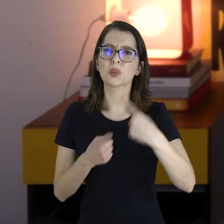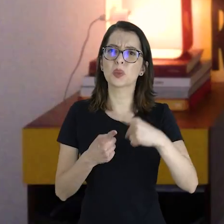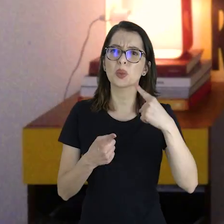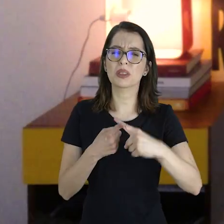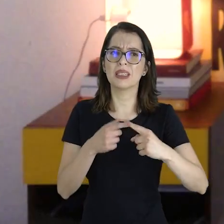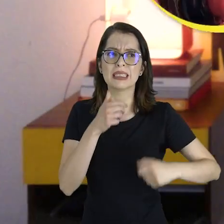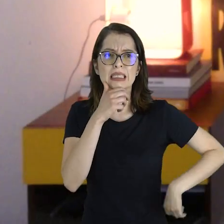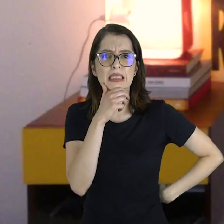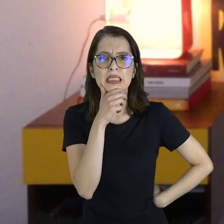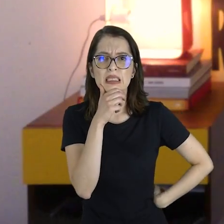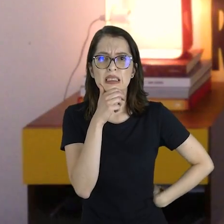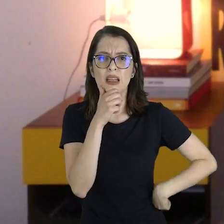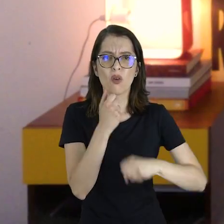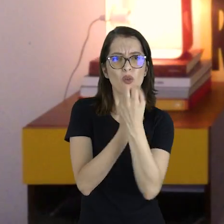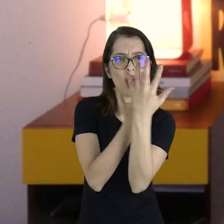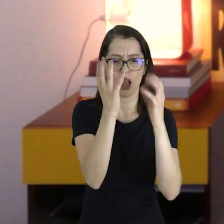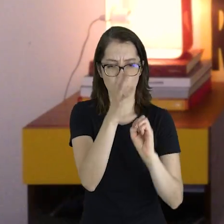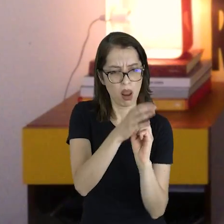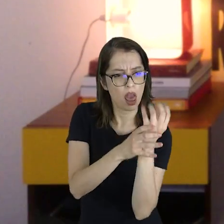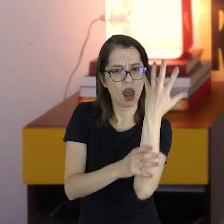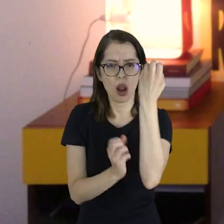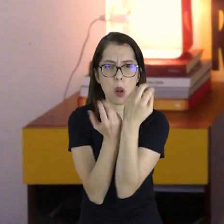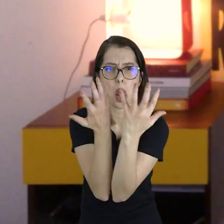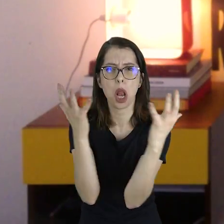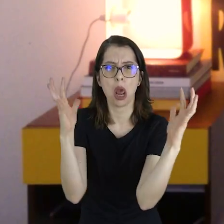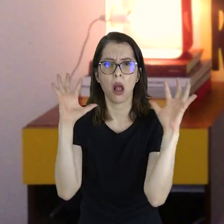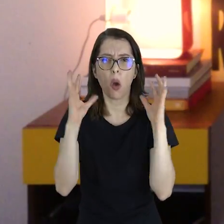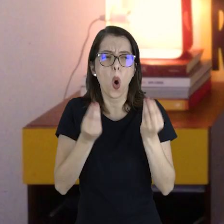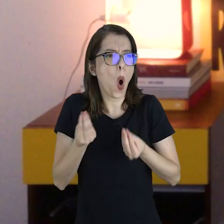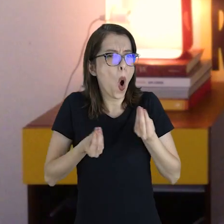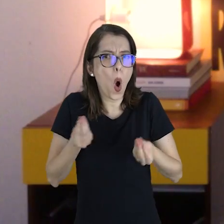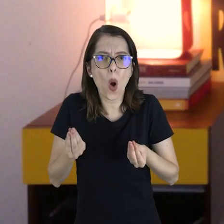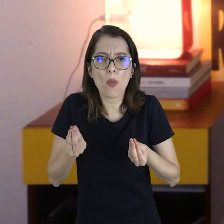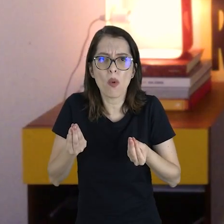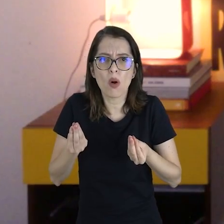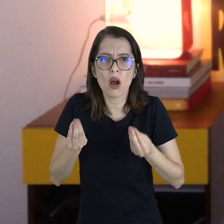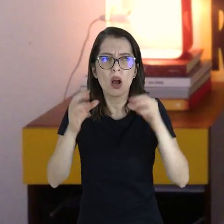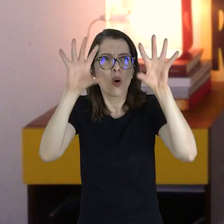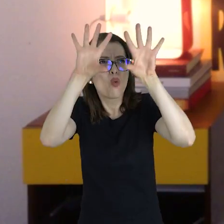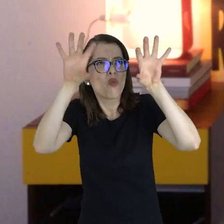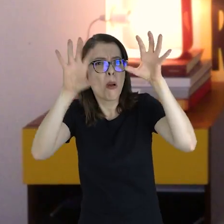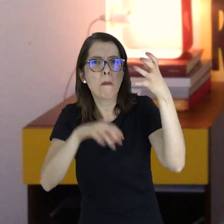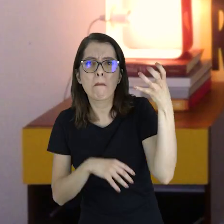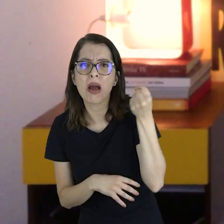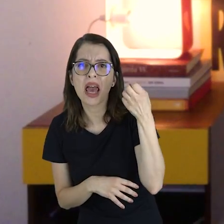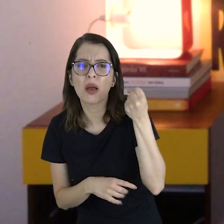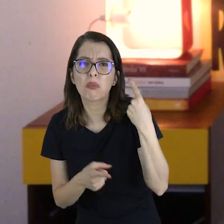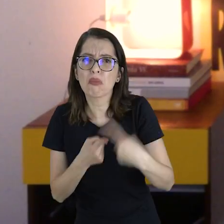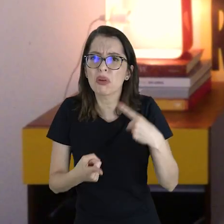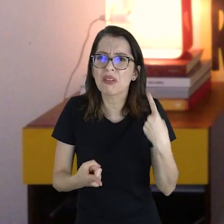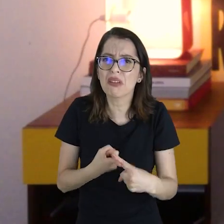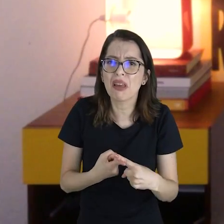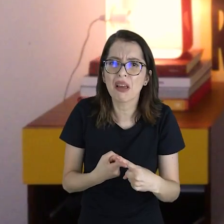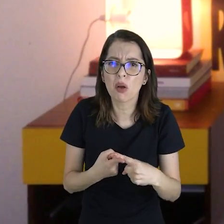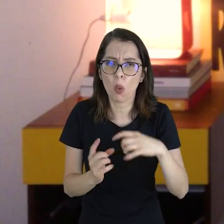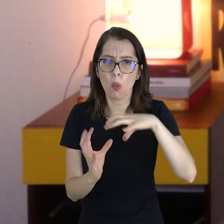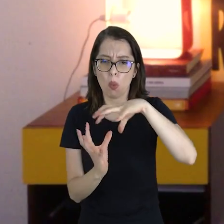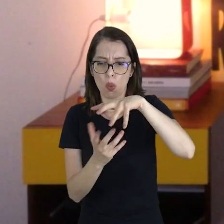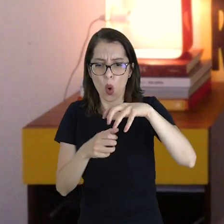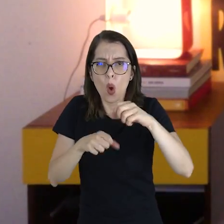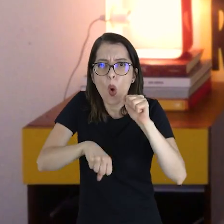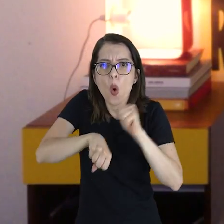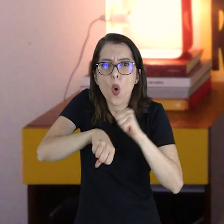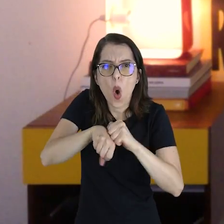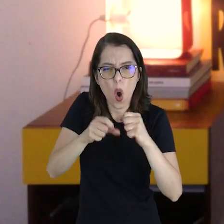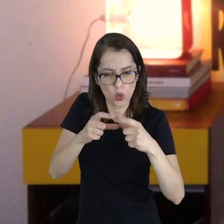algo importante. Como as árvores crescem nas florestas? Por que a nuvem é branca? E qual é o maior